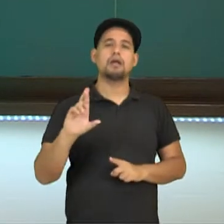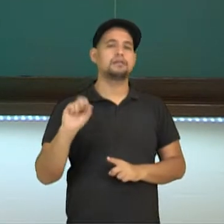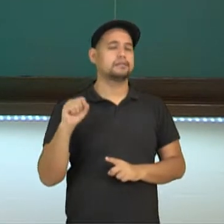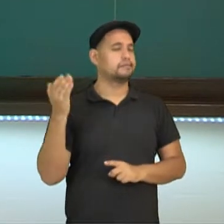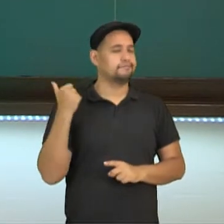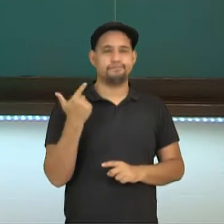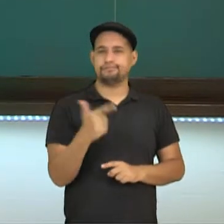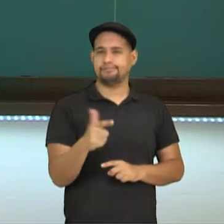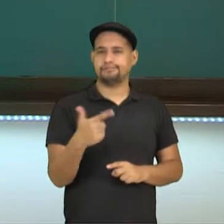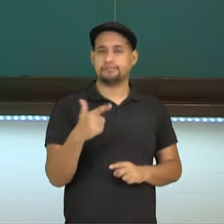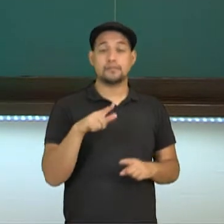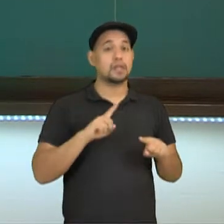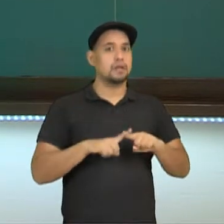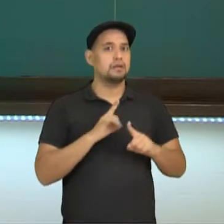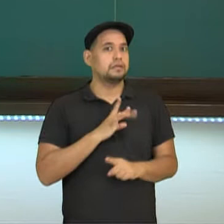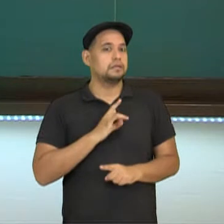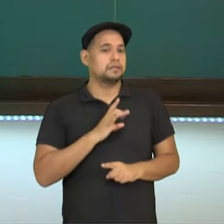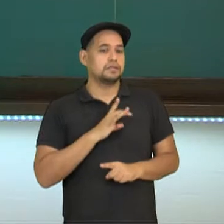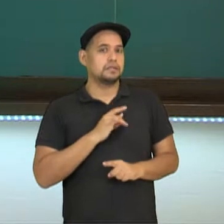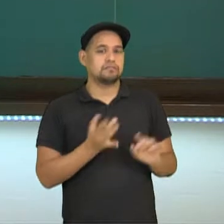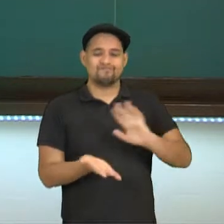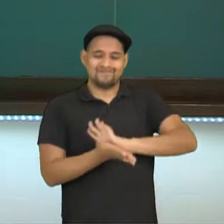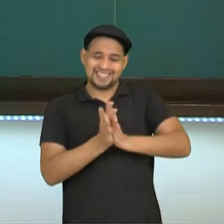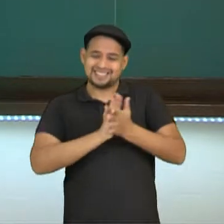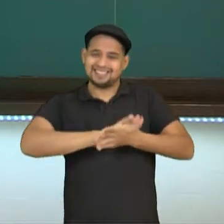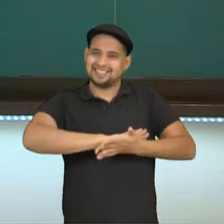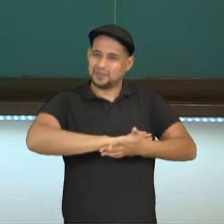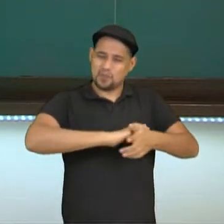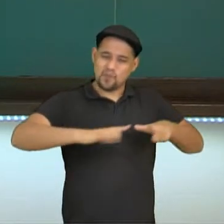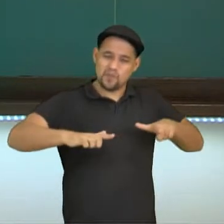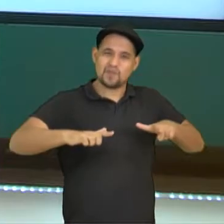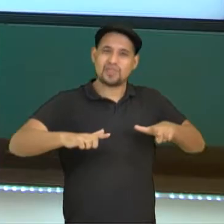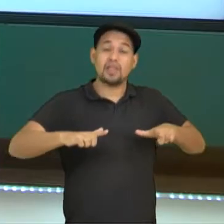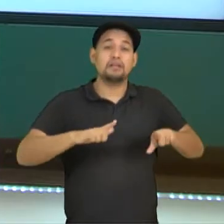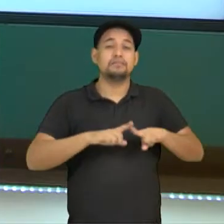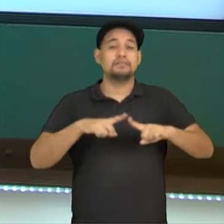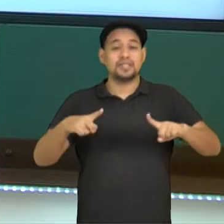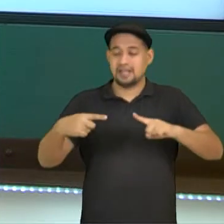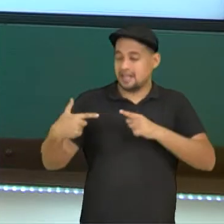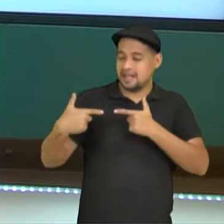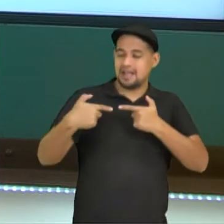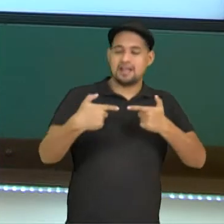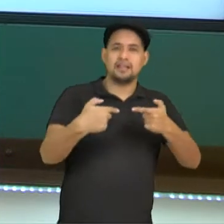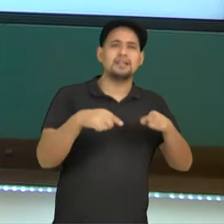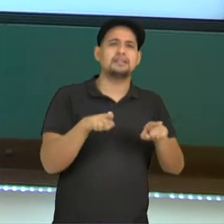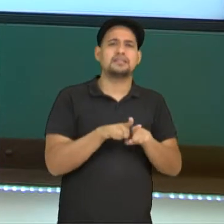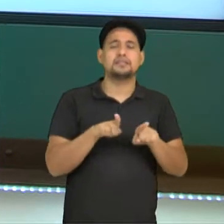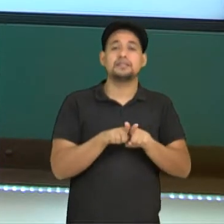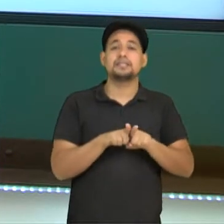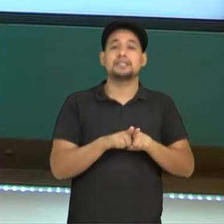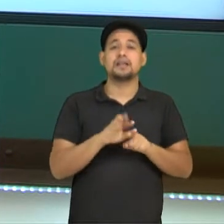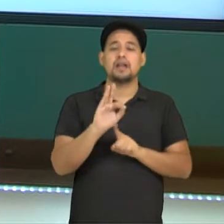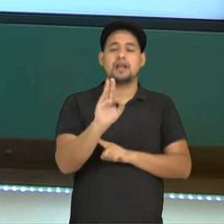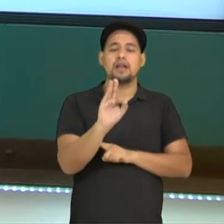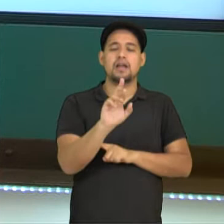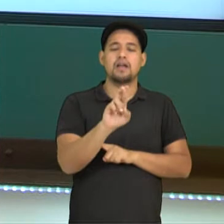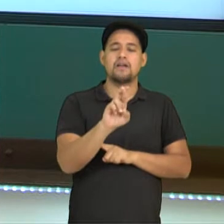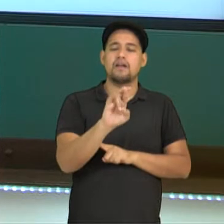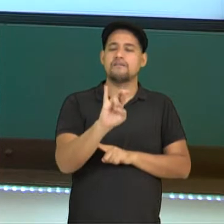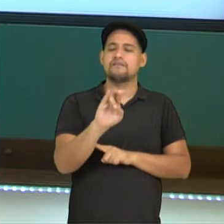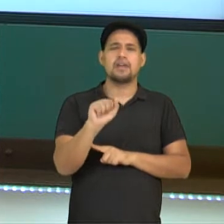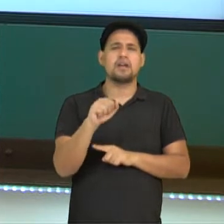não existiu, pelo medo da destruição. Essa guerra, ela é chamada de